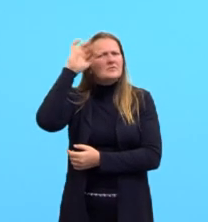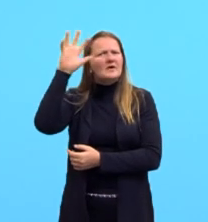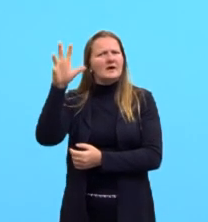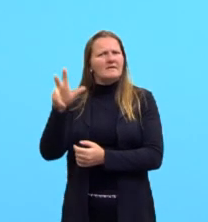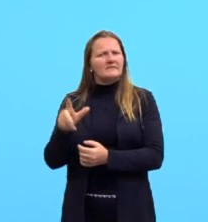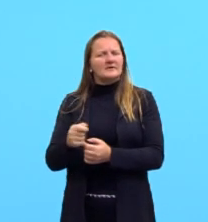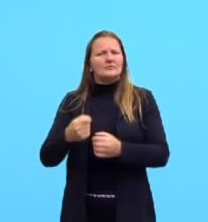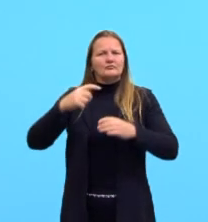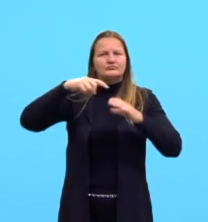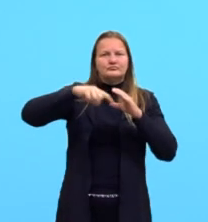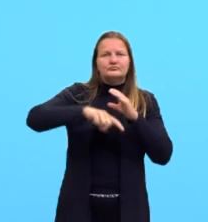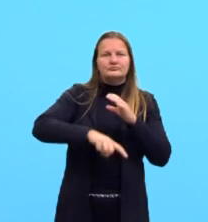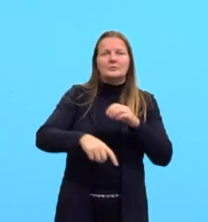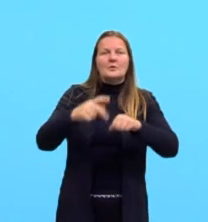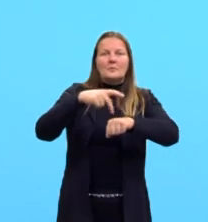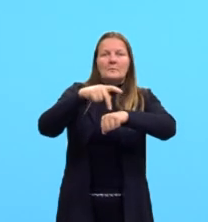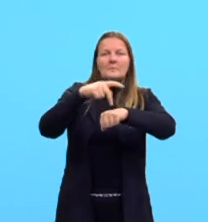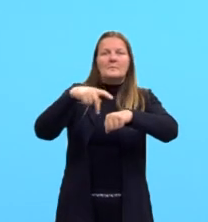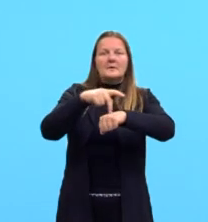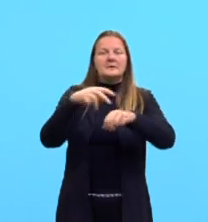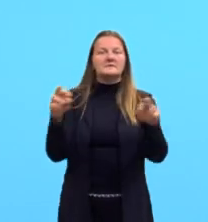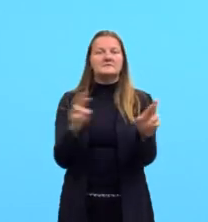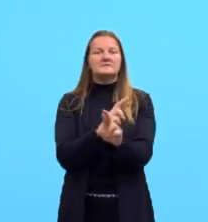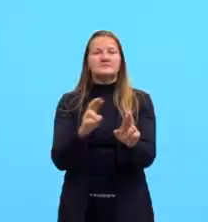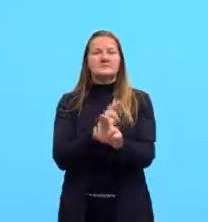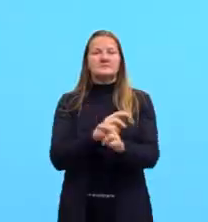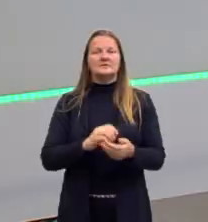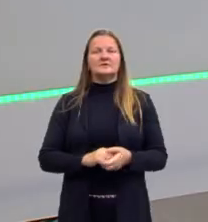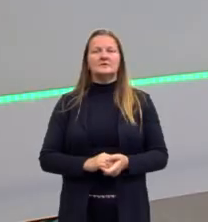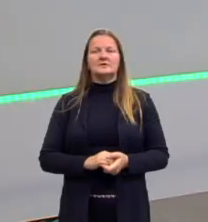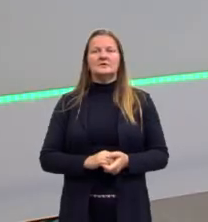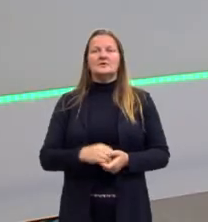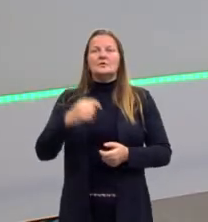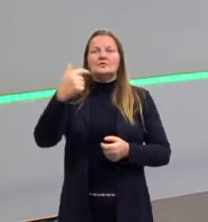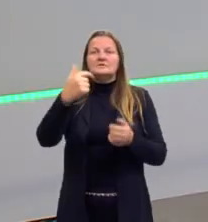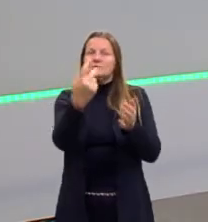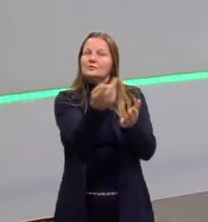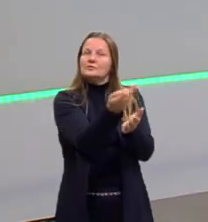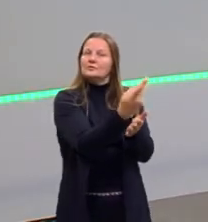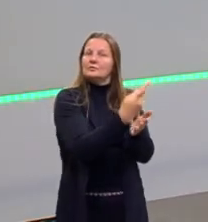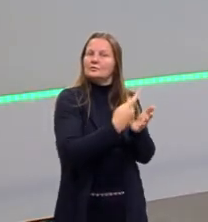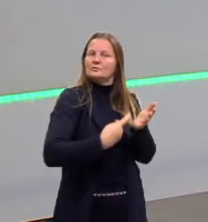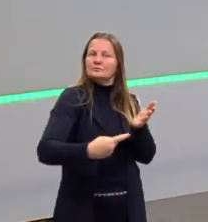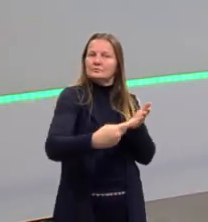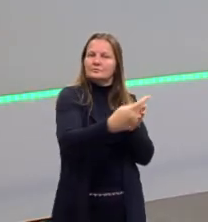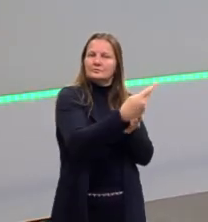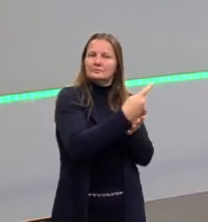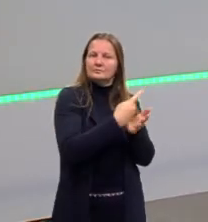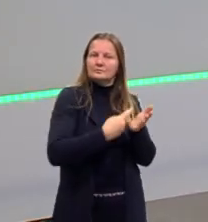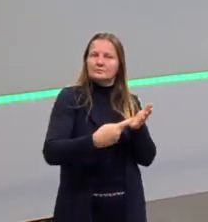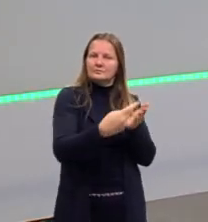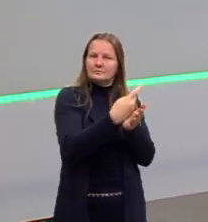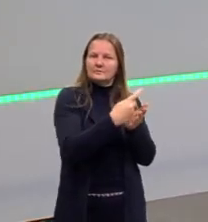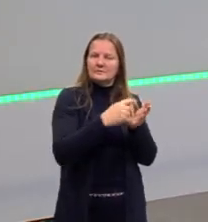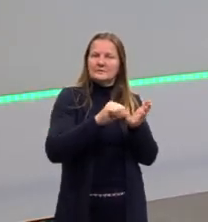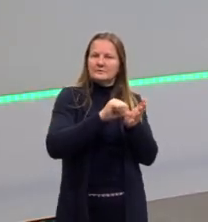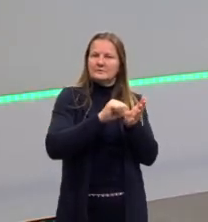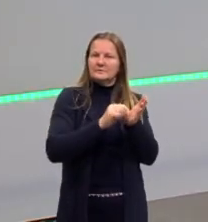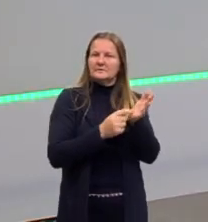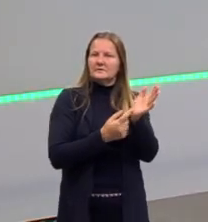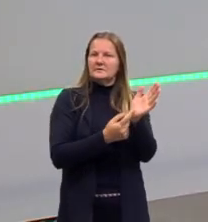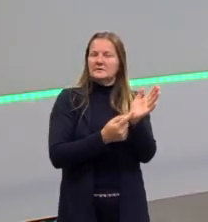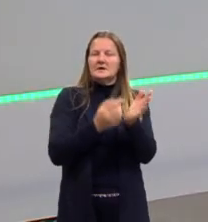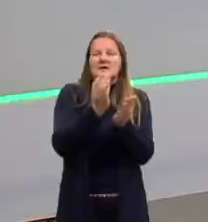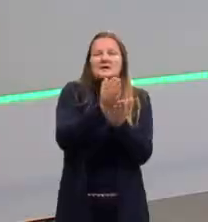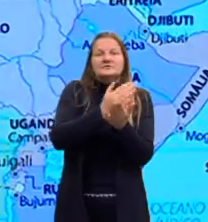né de alguns países relação a isso já o segundo aqui né o nós temos é justamente essa